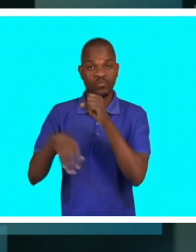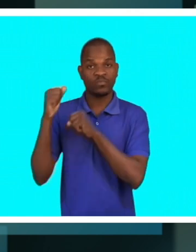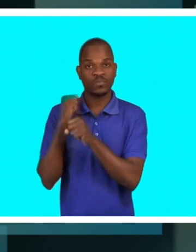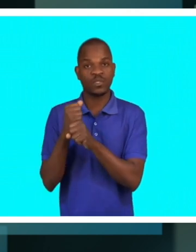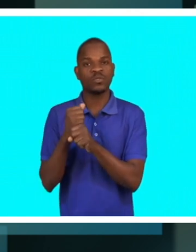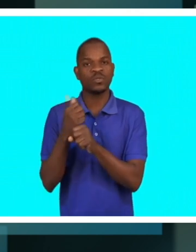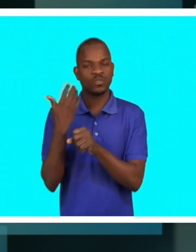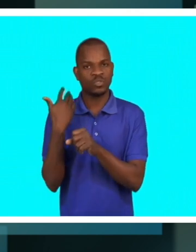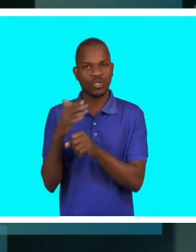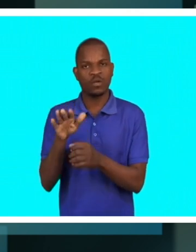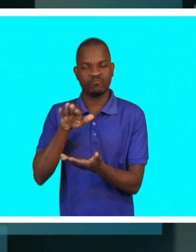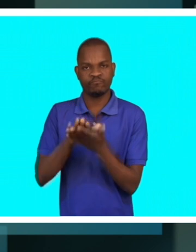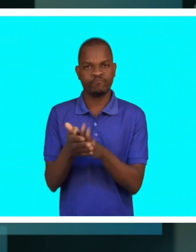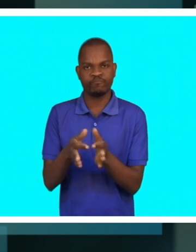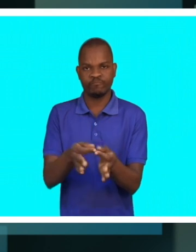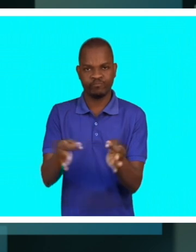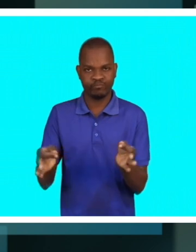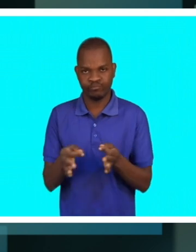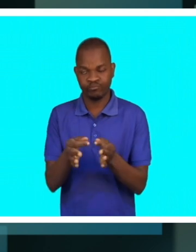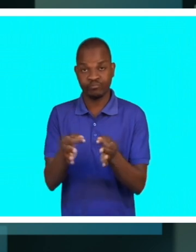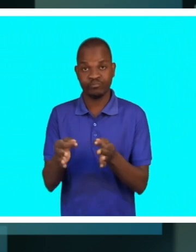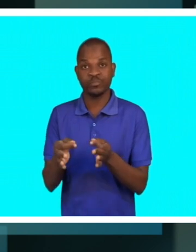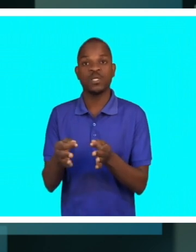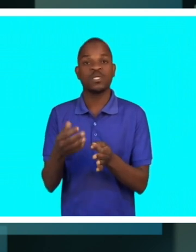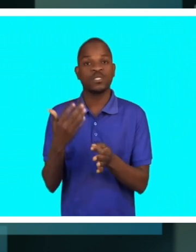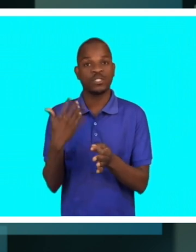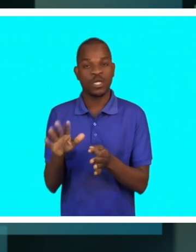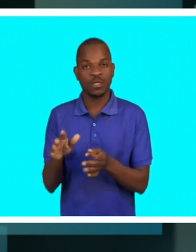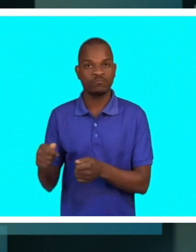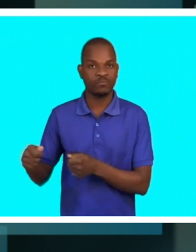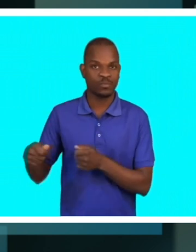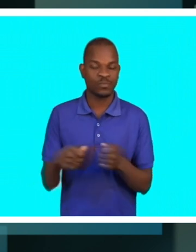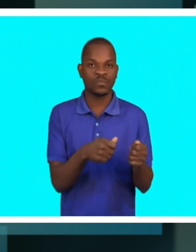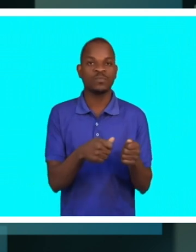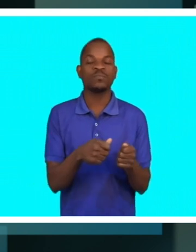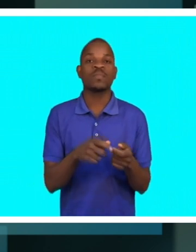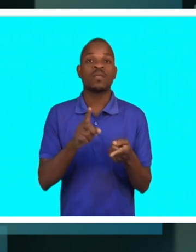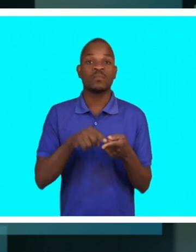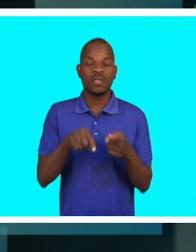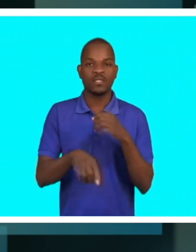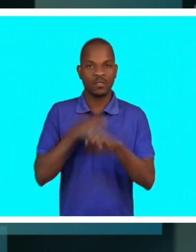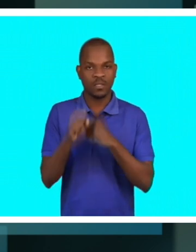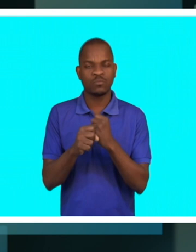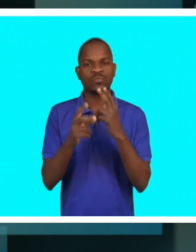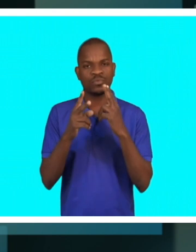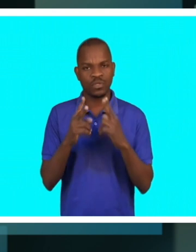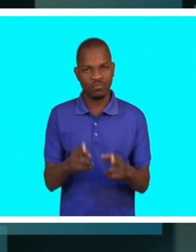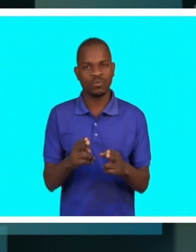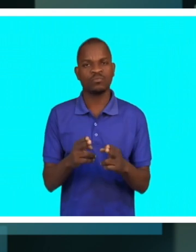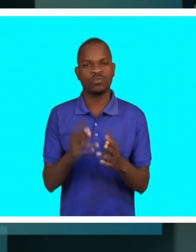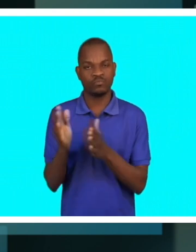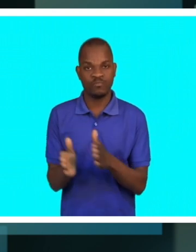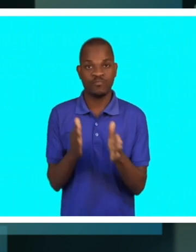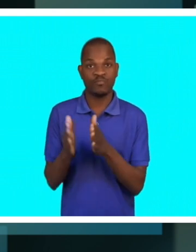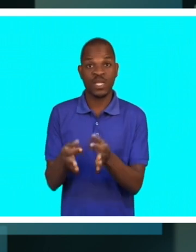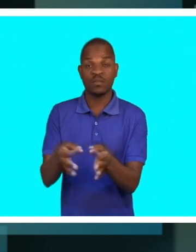passado, estivemos tudo em condições de terem conseguido licenciar o clube. E neste ano também estamos